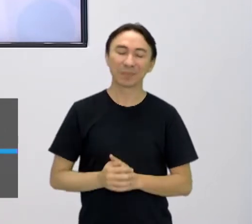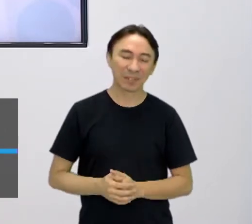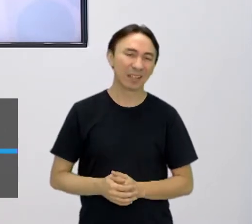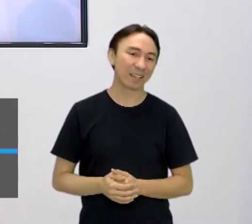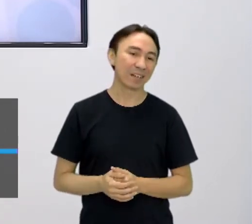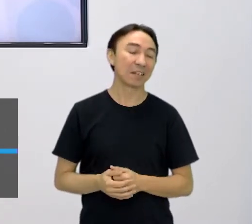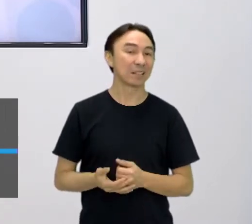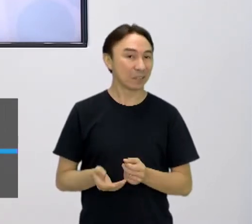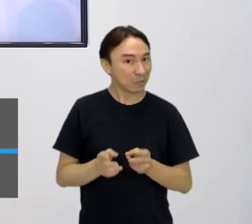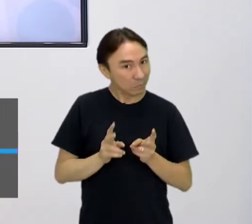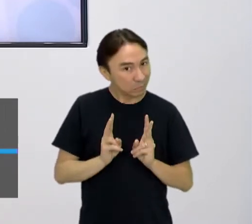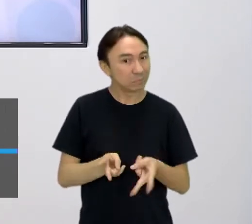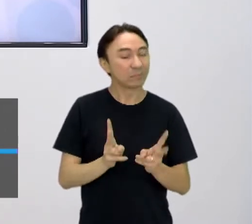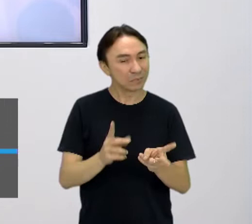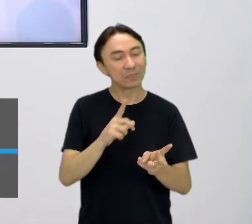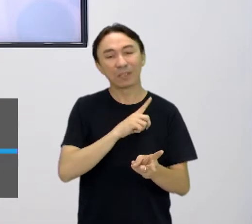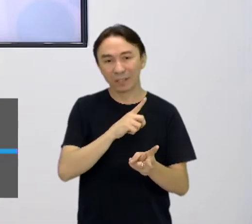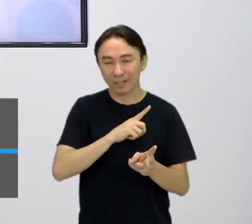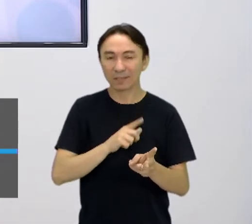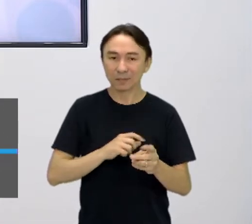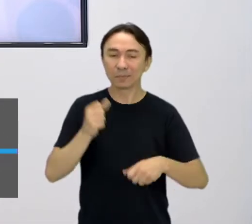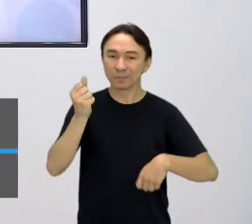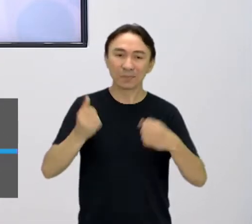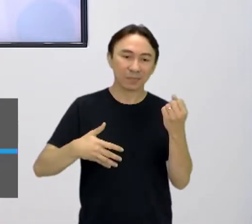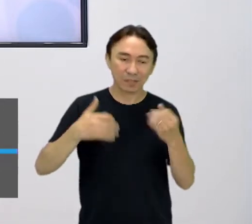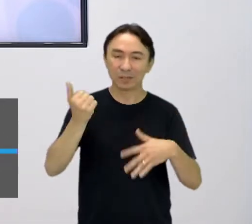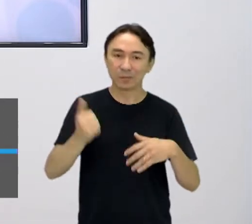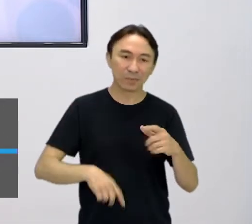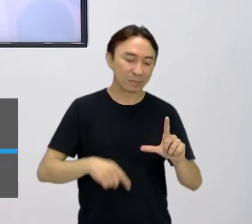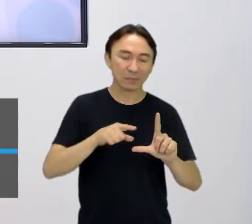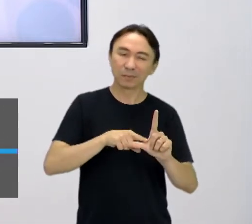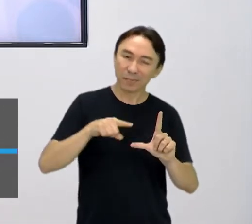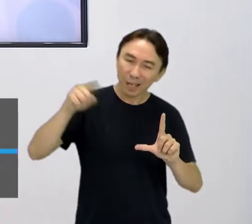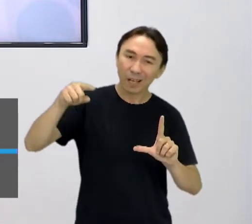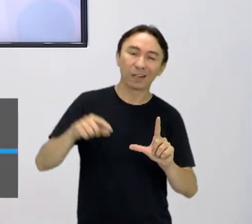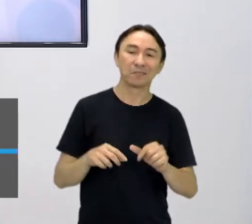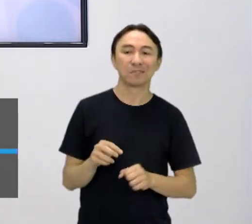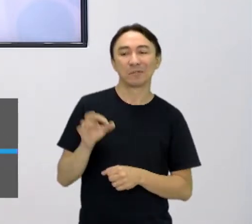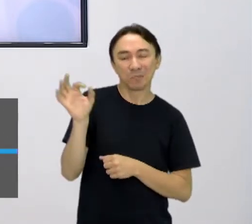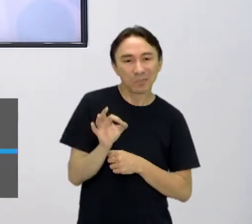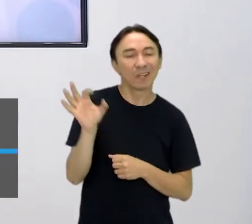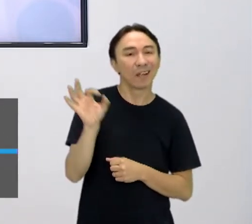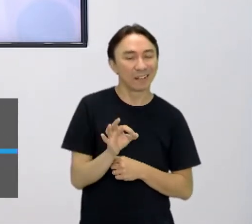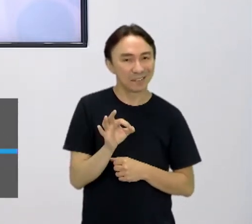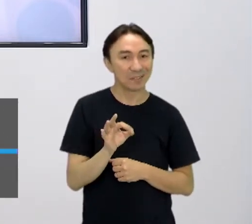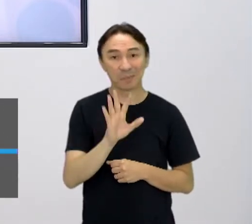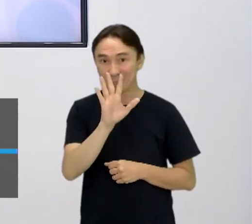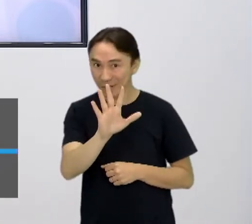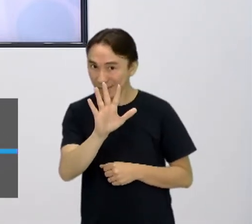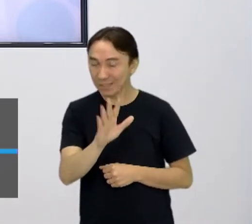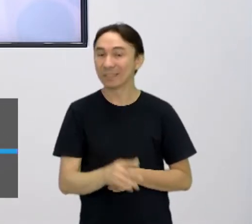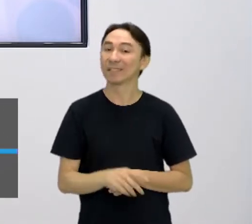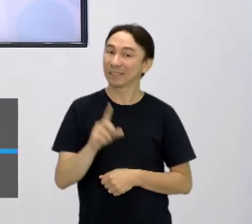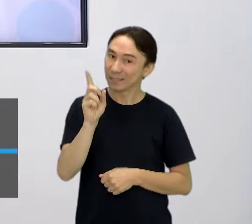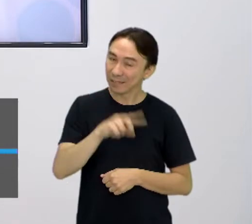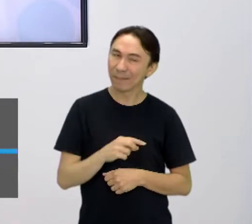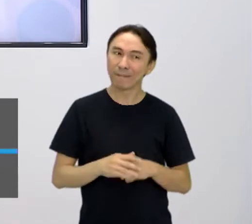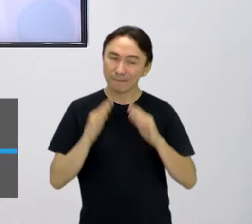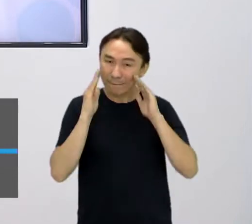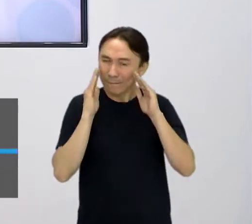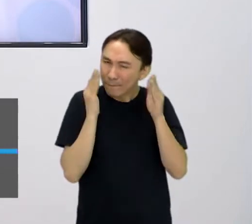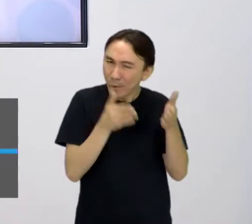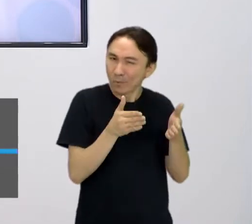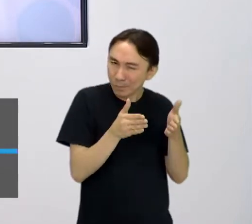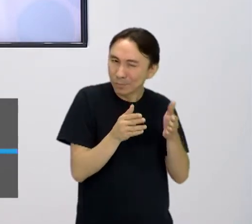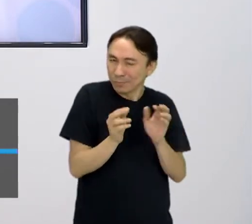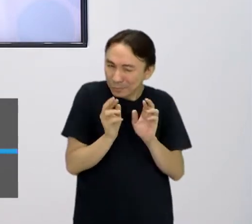sobre índices e taxas, mas com foco um pouquinho diferente, como vocês vão perceber aí no decorrer da